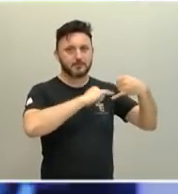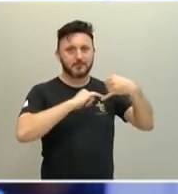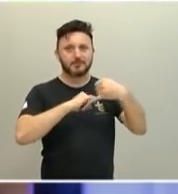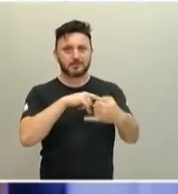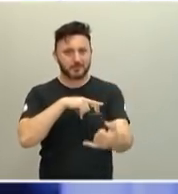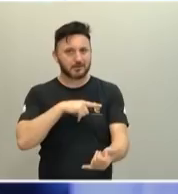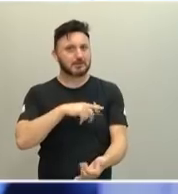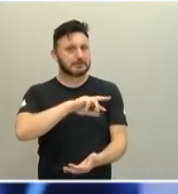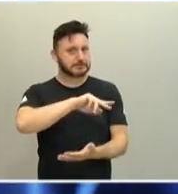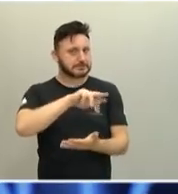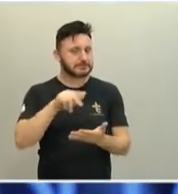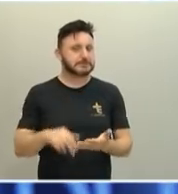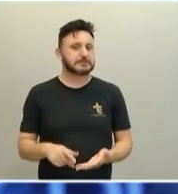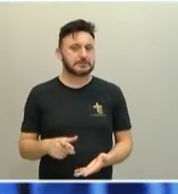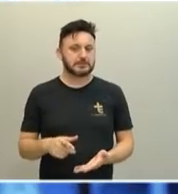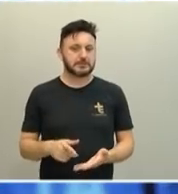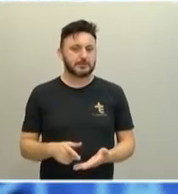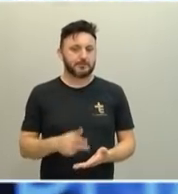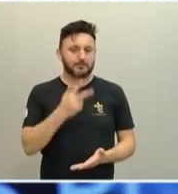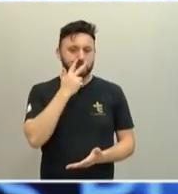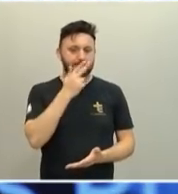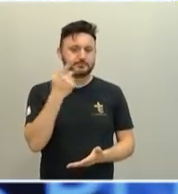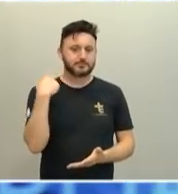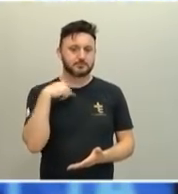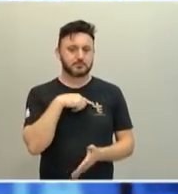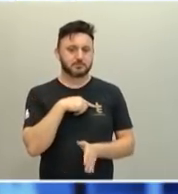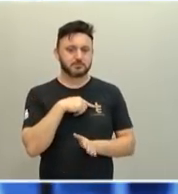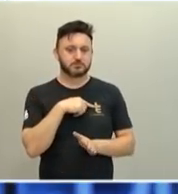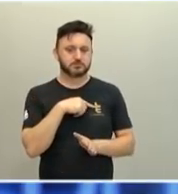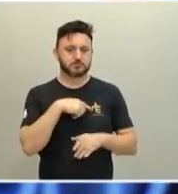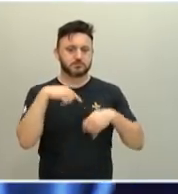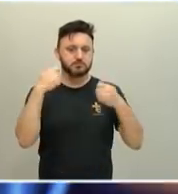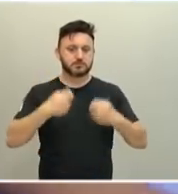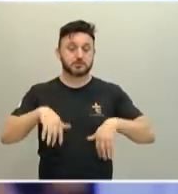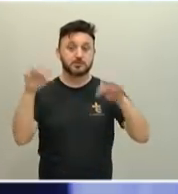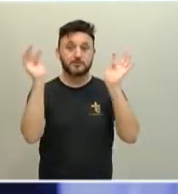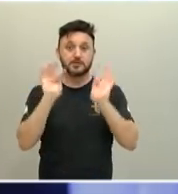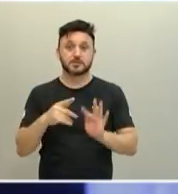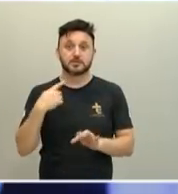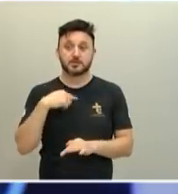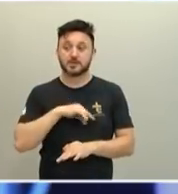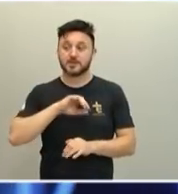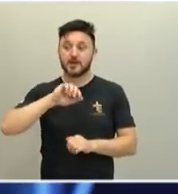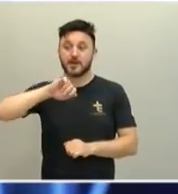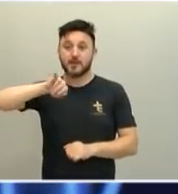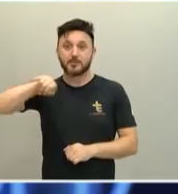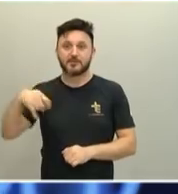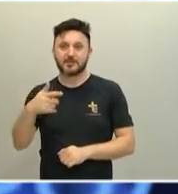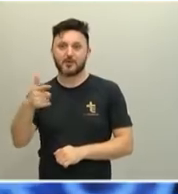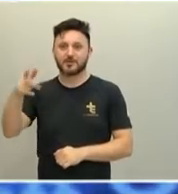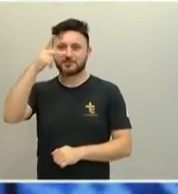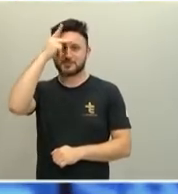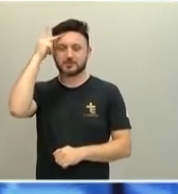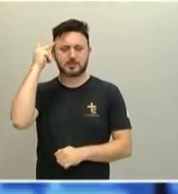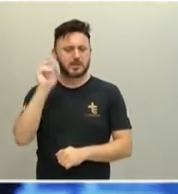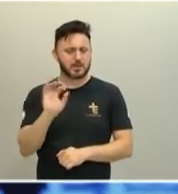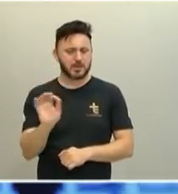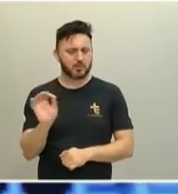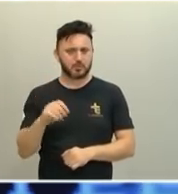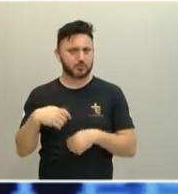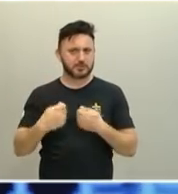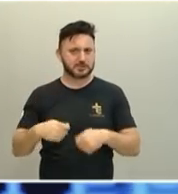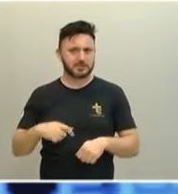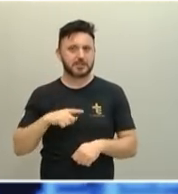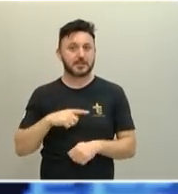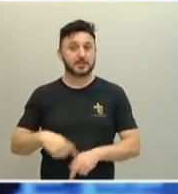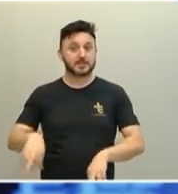filho do outro. Então aqui a gente vai, parece que para ser feliz a gente precisa pegar a vez do outro. Não, existe esperança para todos nós.